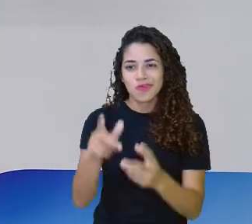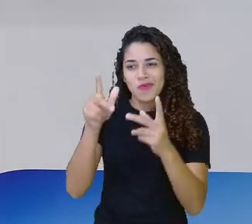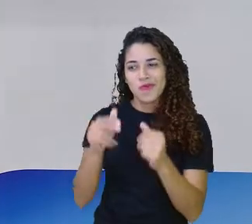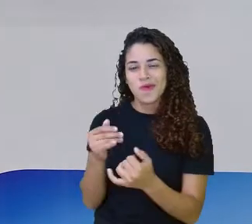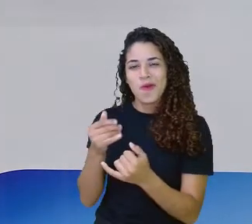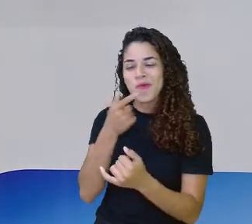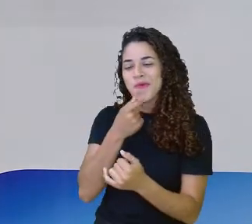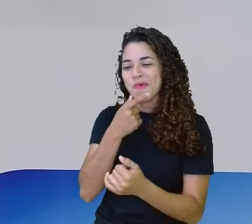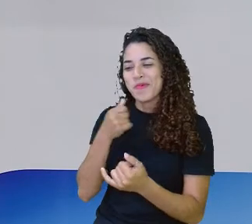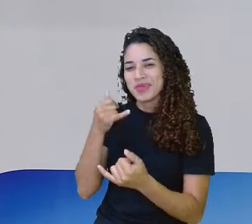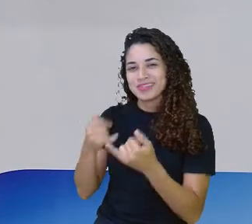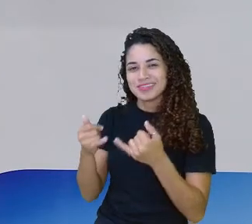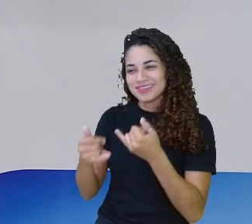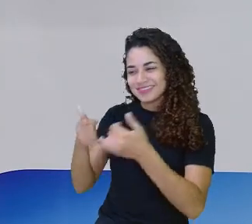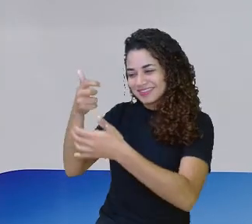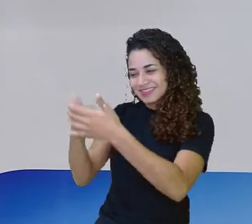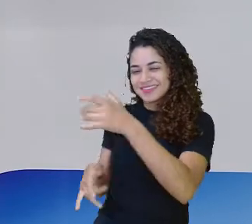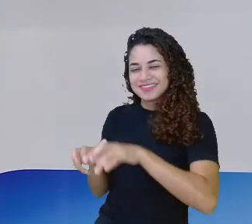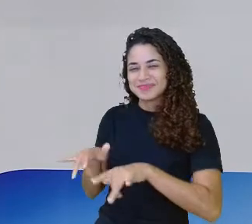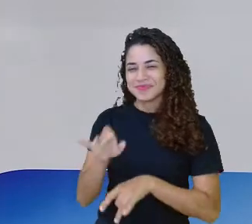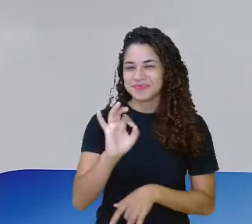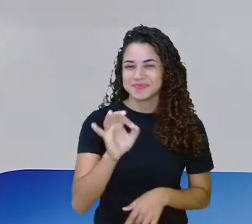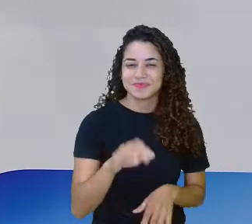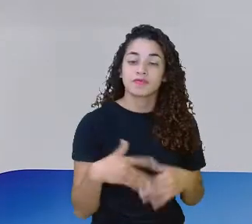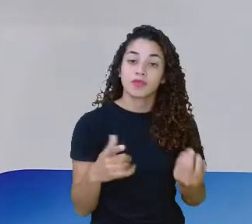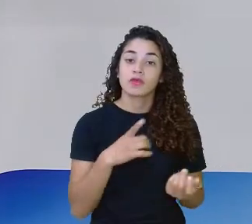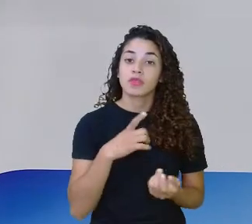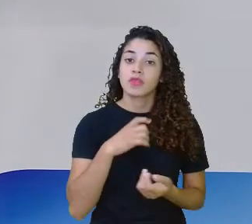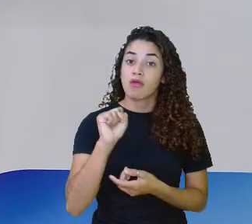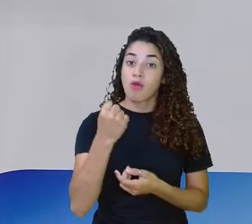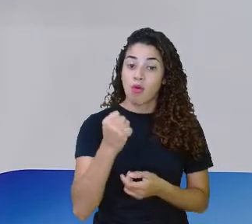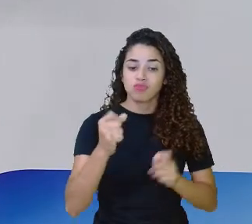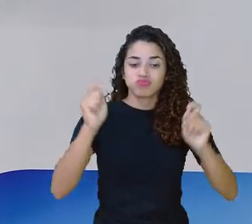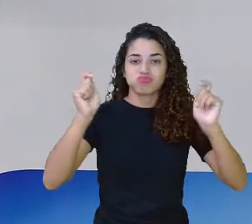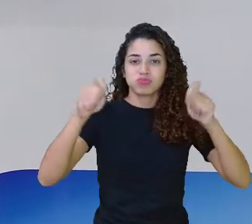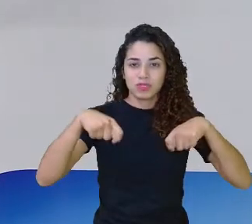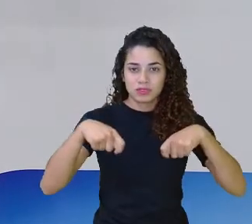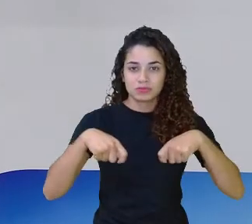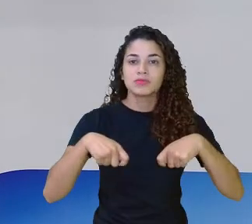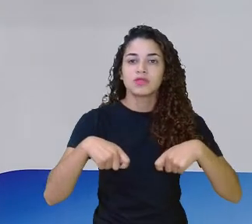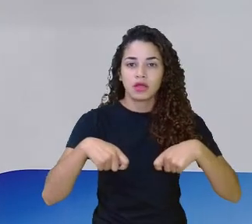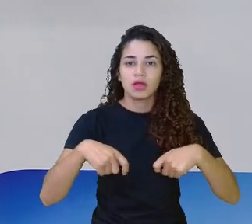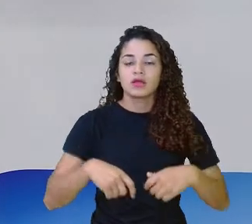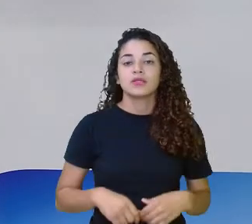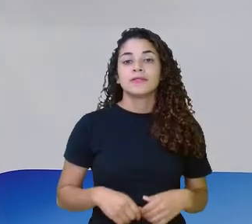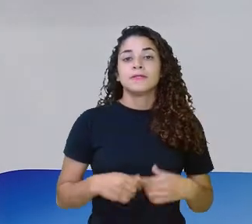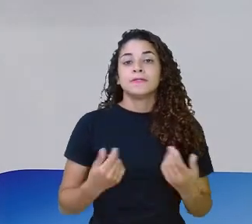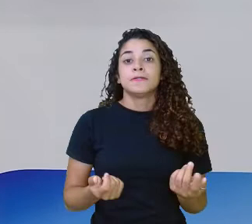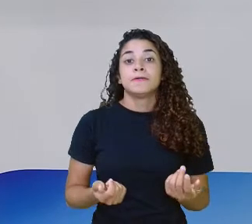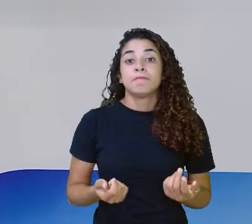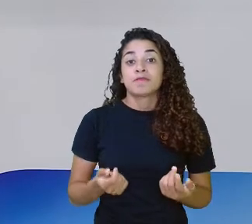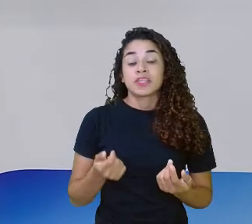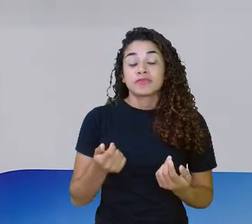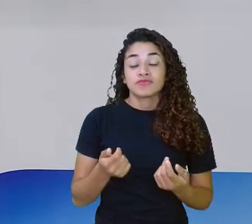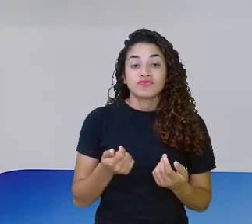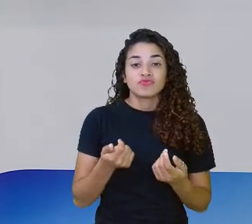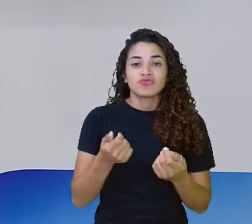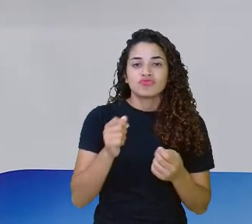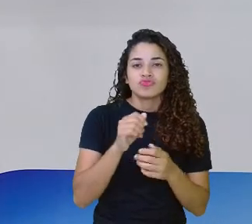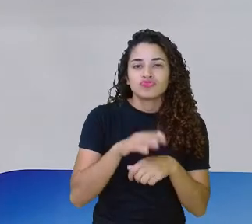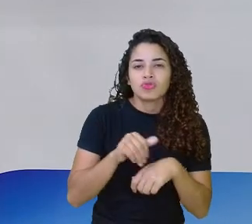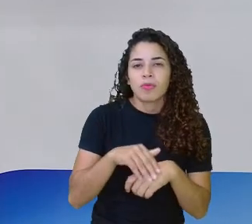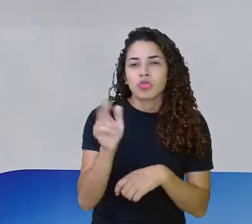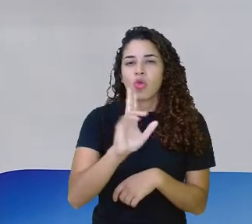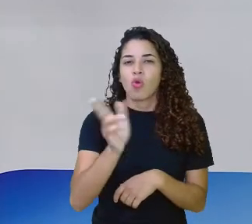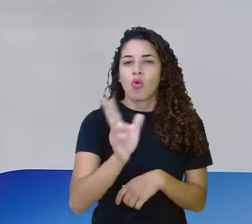É exatamente isso. Eu tenho oito possibilidades. Isso aqui a gente chama de método da árvore,